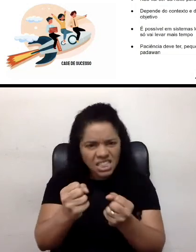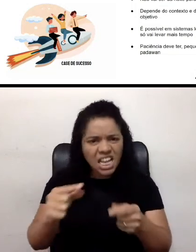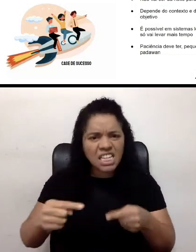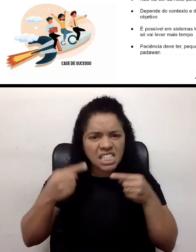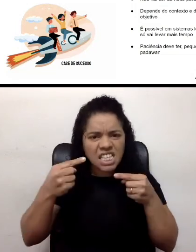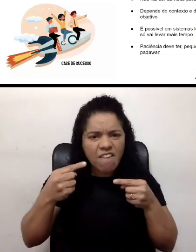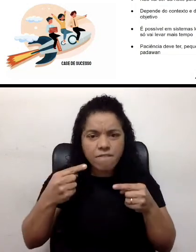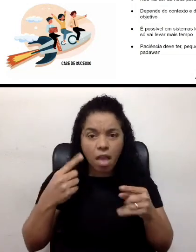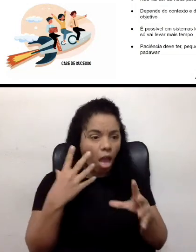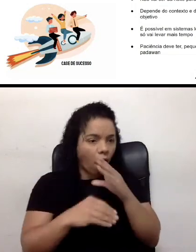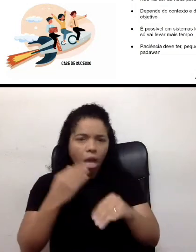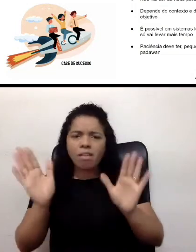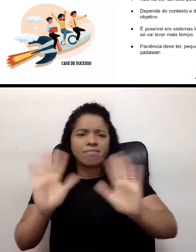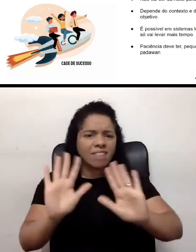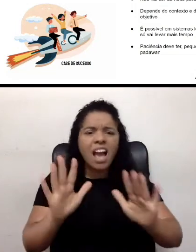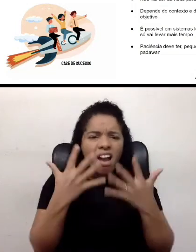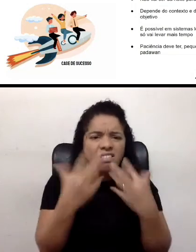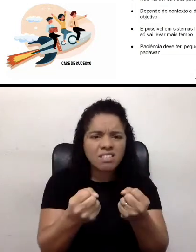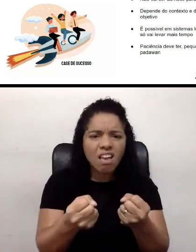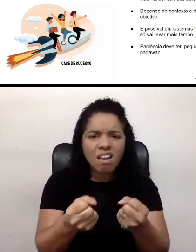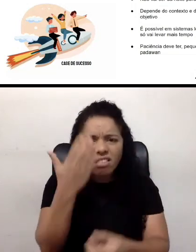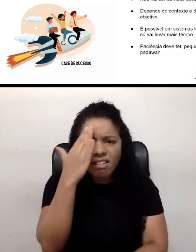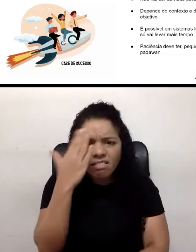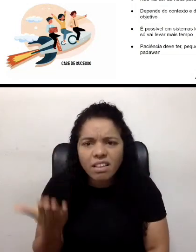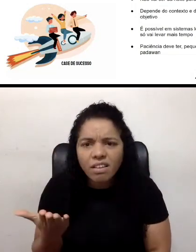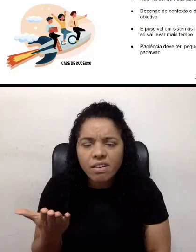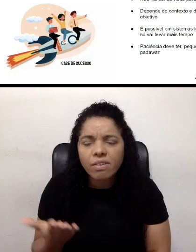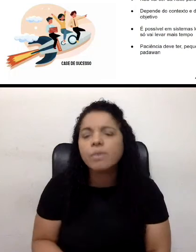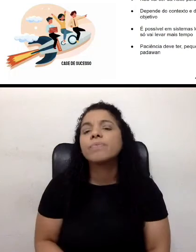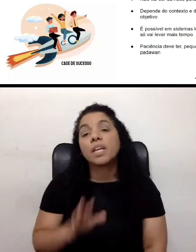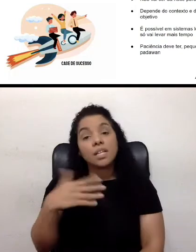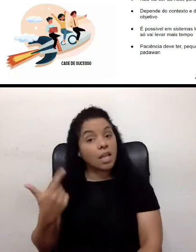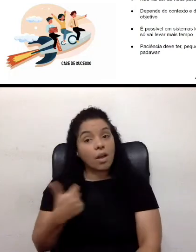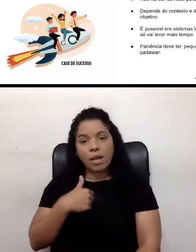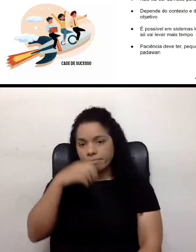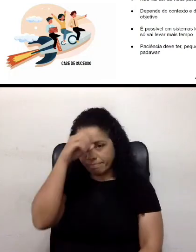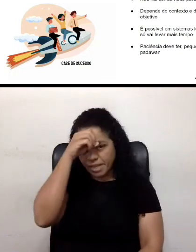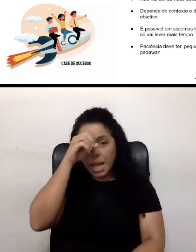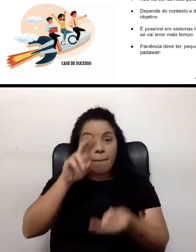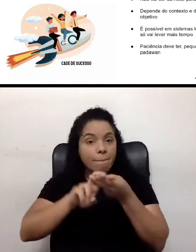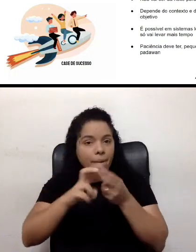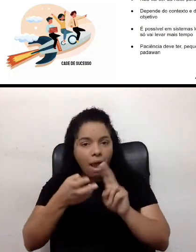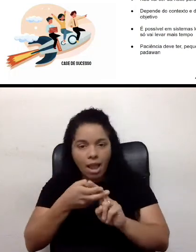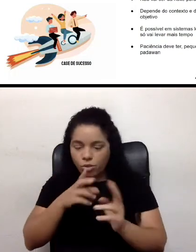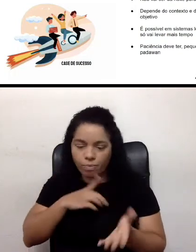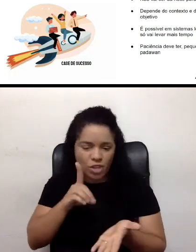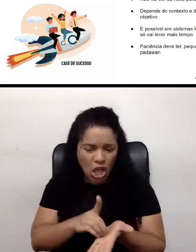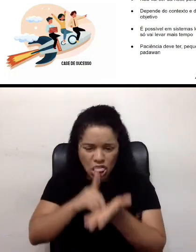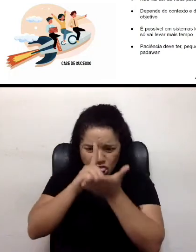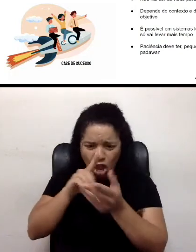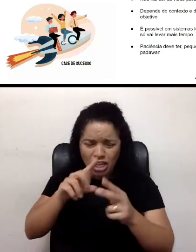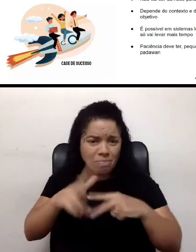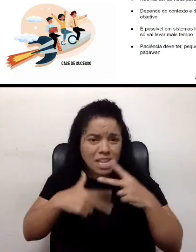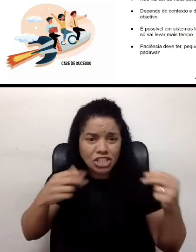não foge deles. Entendeu? Então, assim, eu não sabia Python, eu não sabia Docker, eu não sabia Jenkins, não